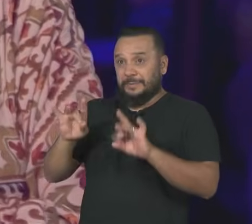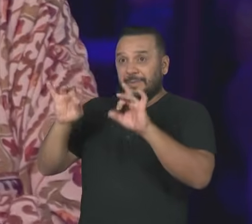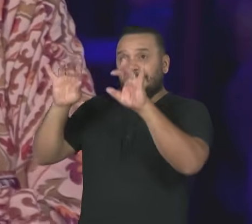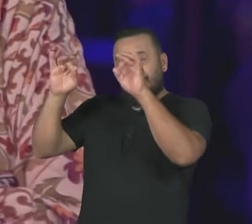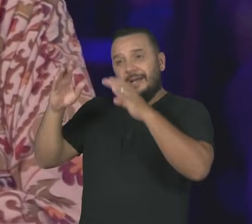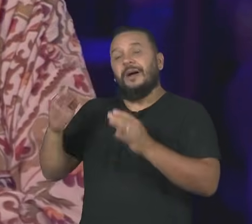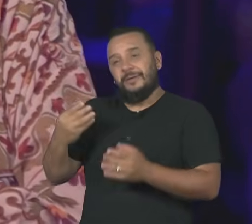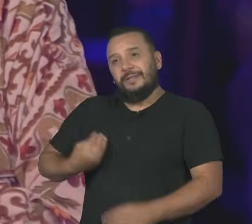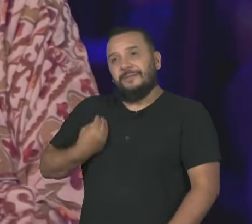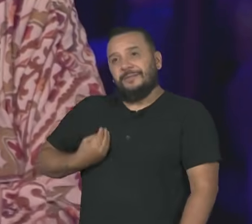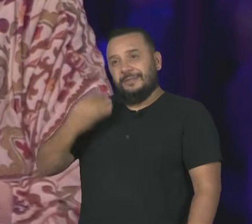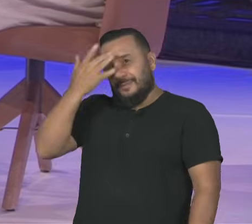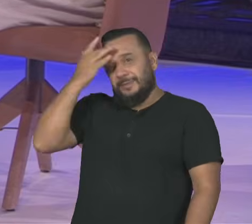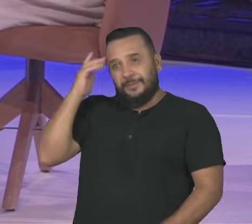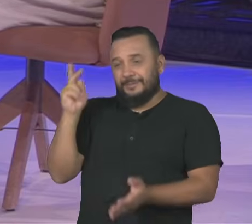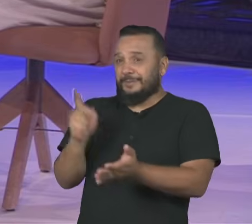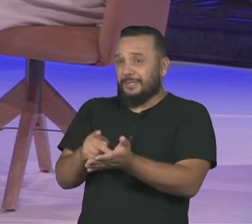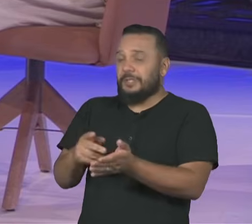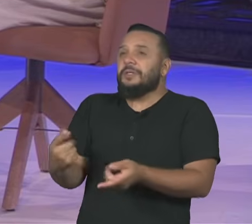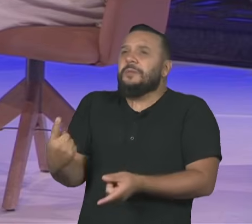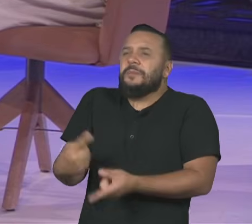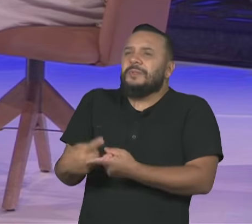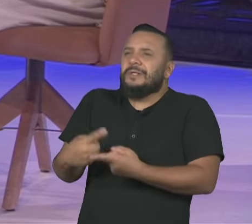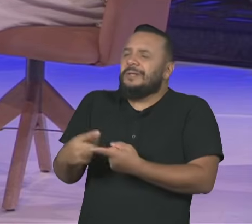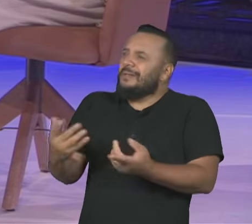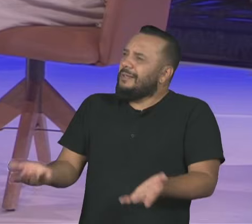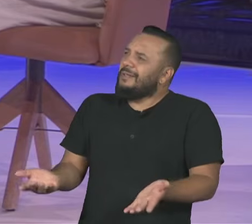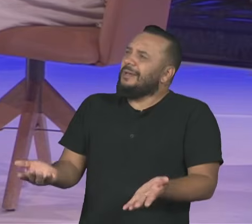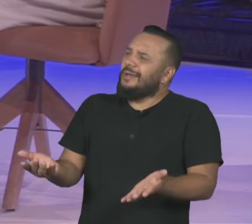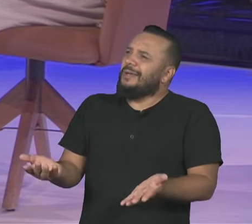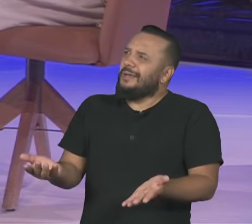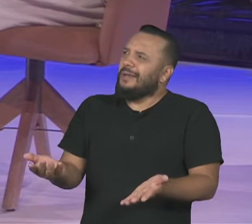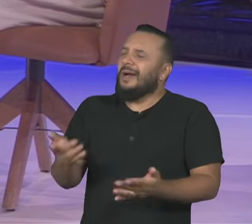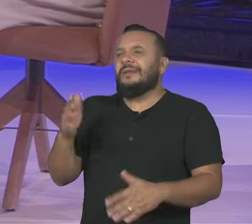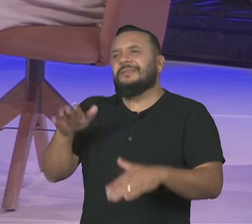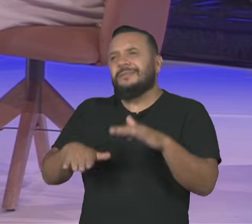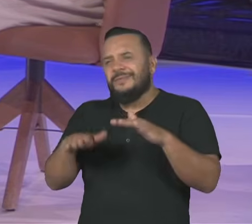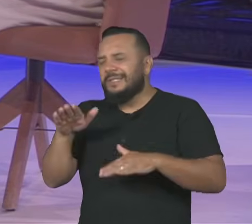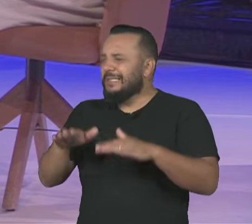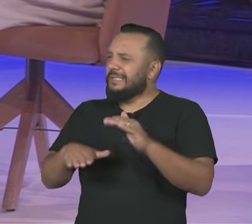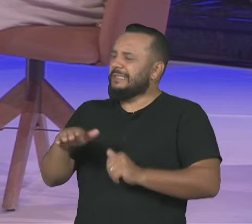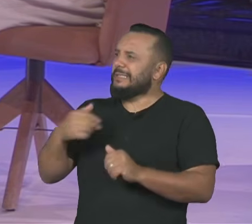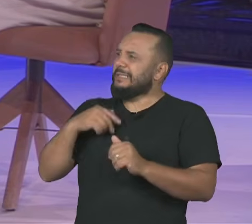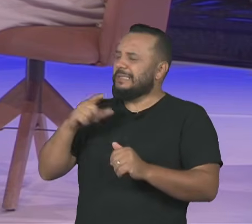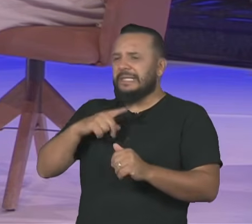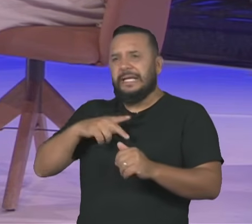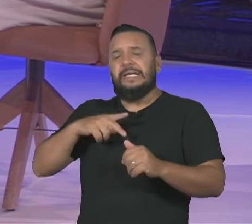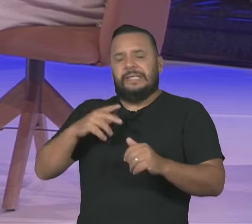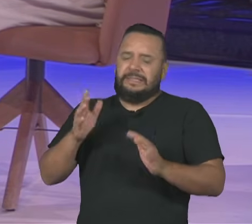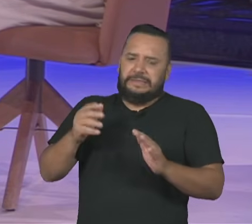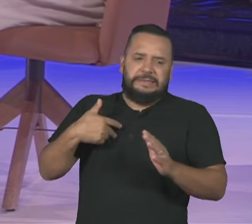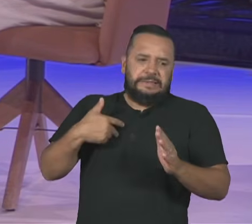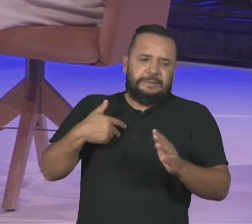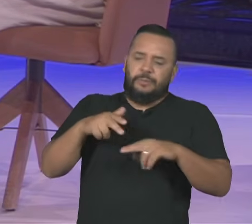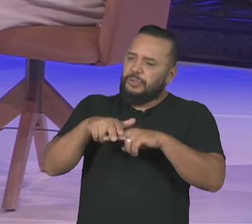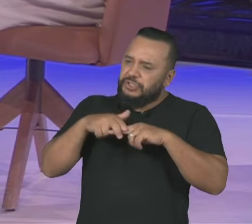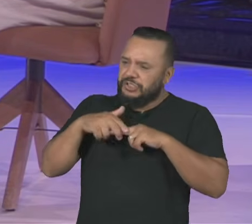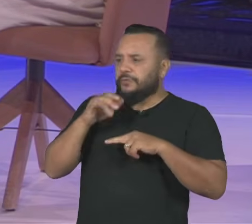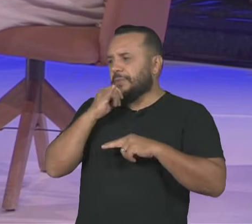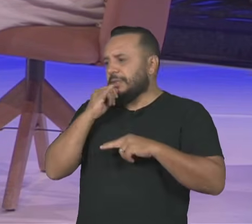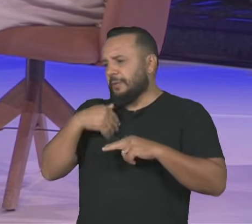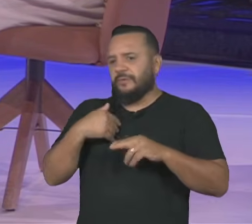na vida da pessoa, né? Porque nem sempre por motivos familiares, econômicos, ou sei lá,